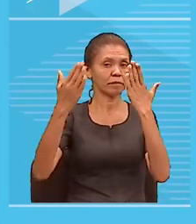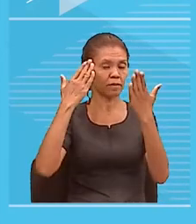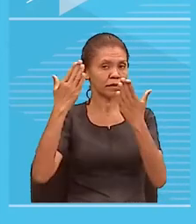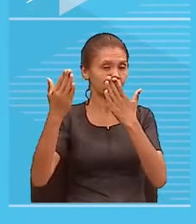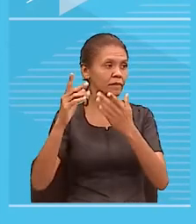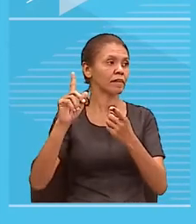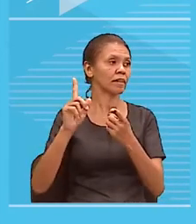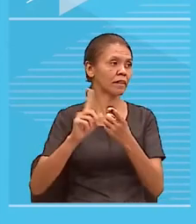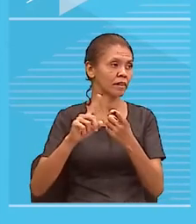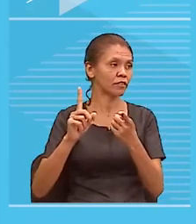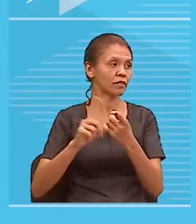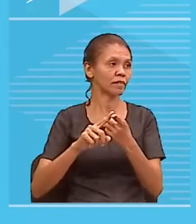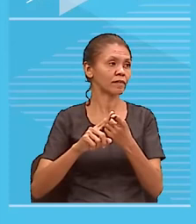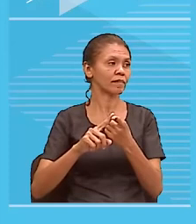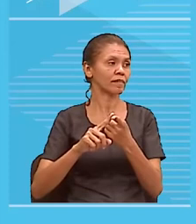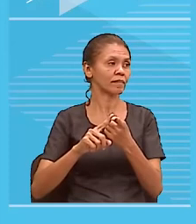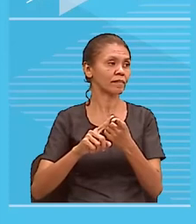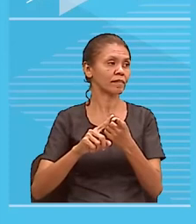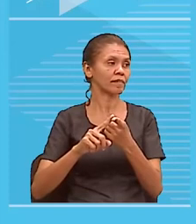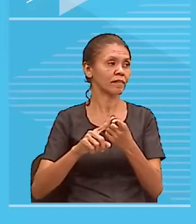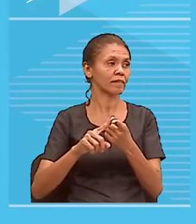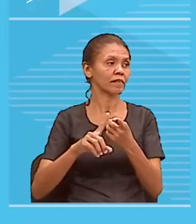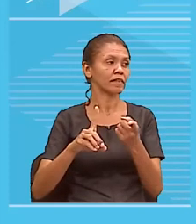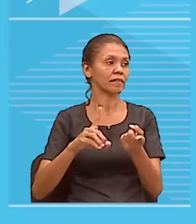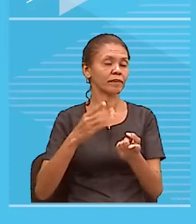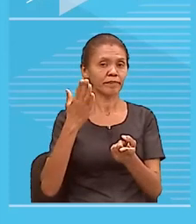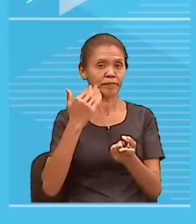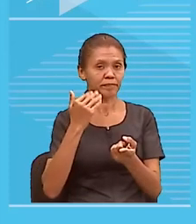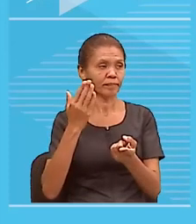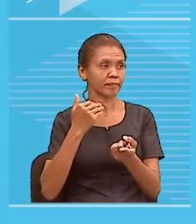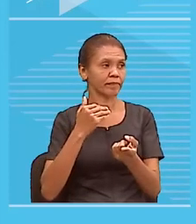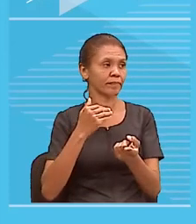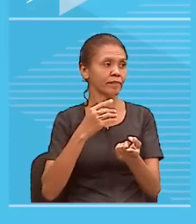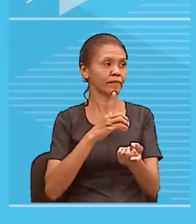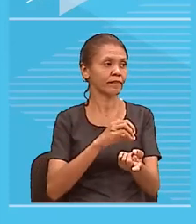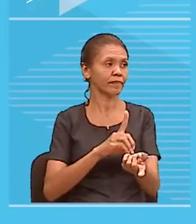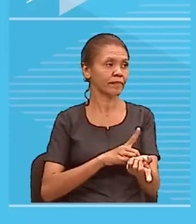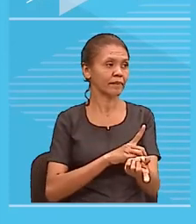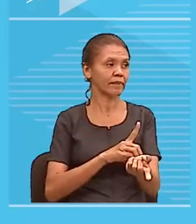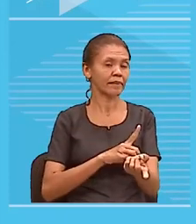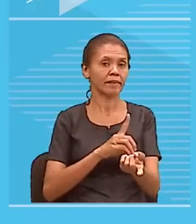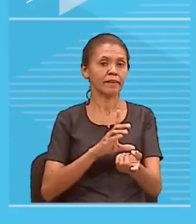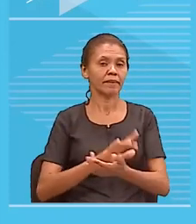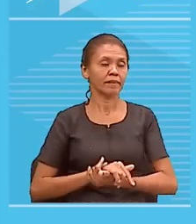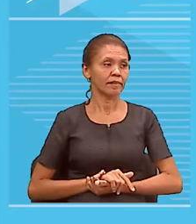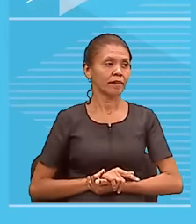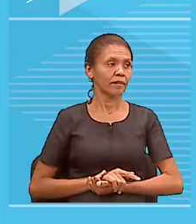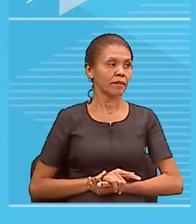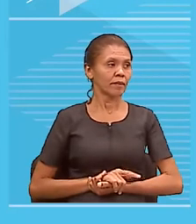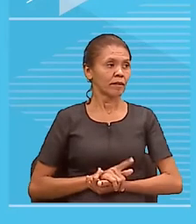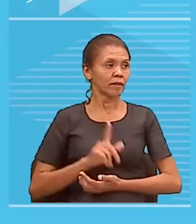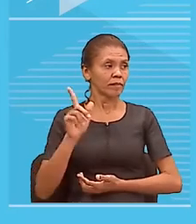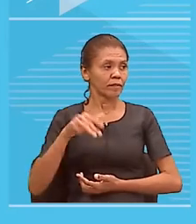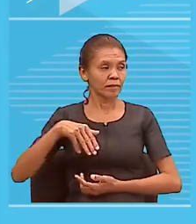é as consequências da alimentação em especial excesso de Açúcar tá bom